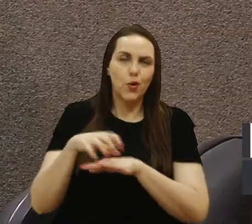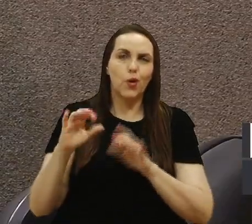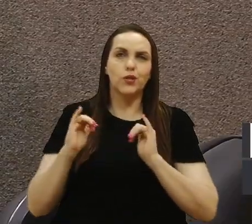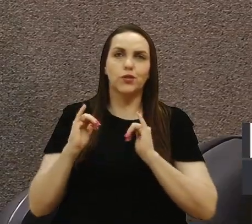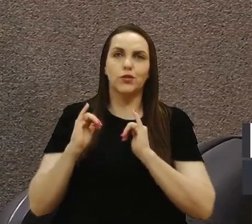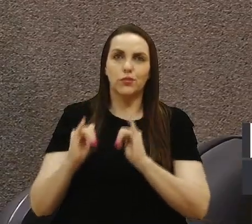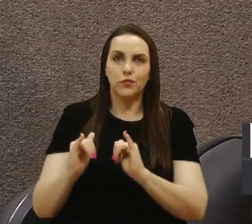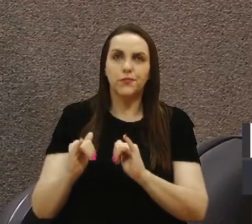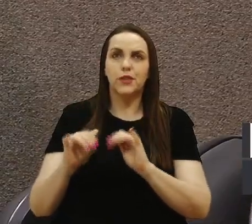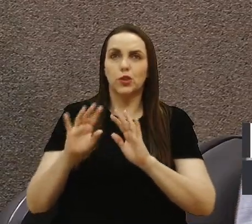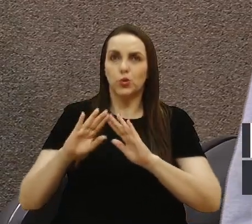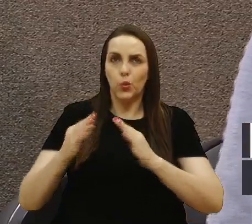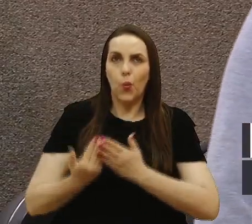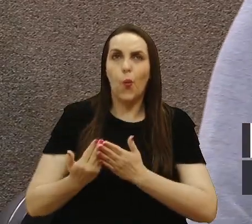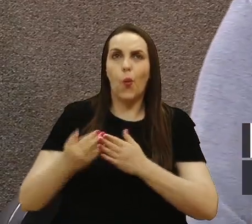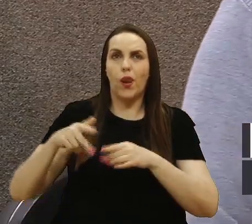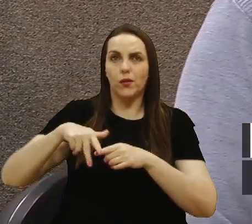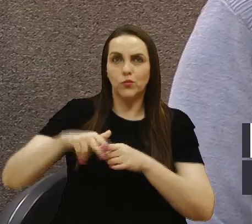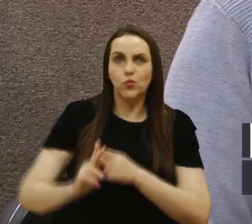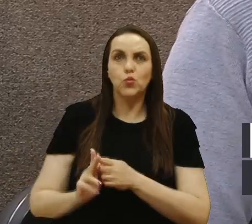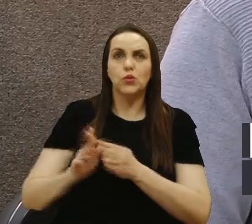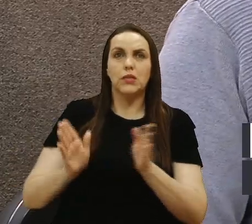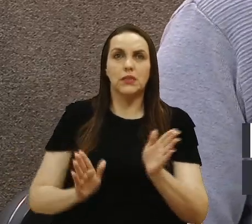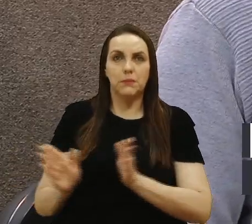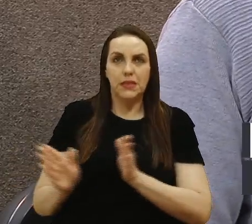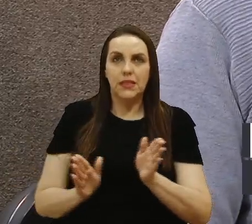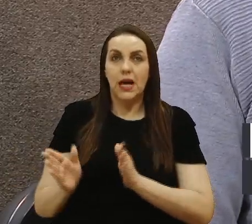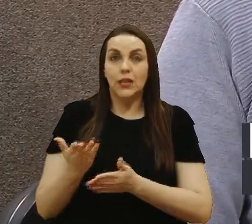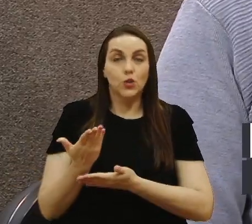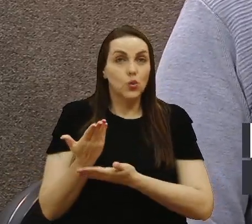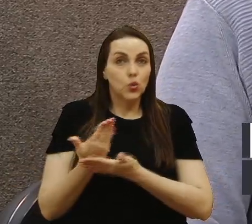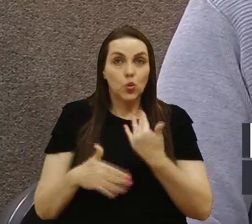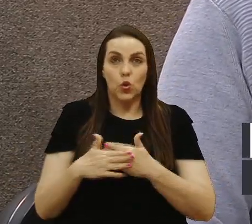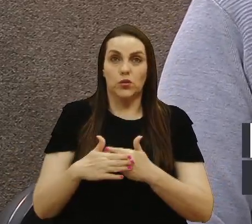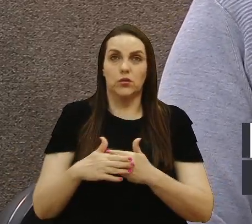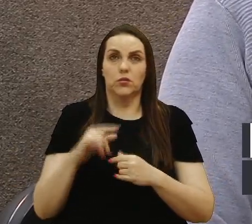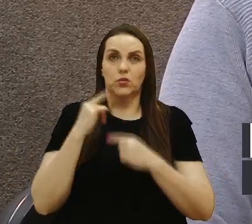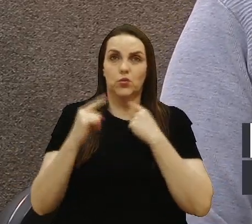escolas, ajustes, acessibilidade, todas foram sanadas.